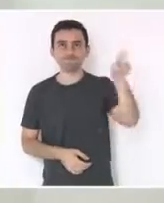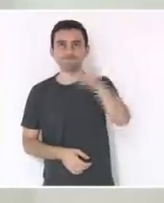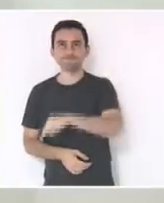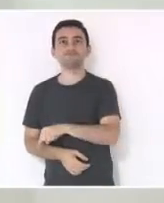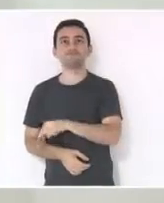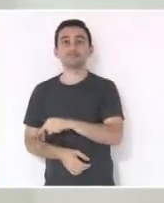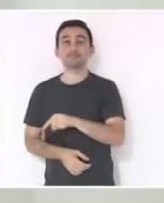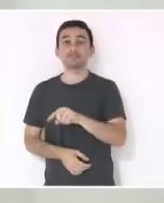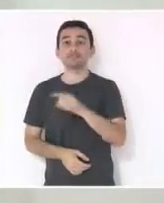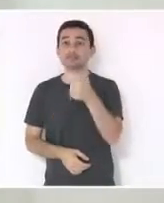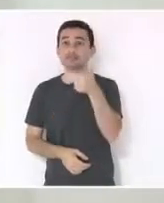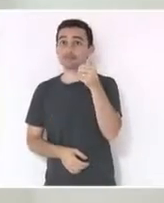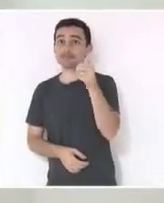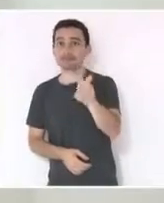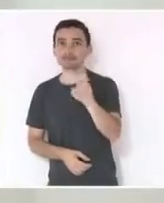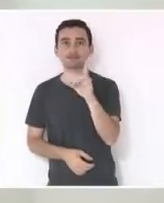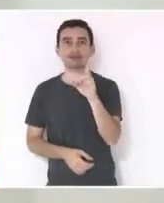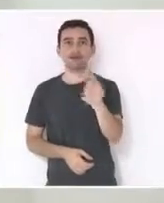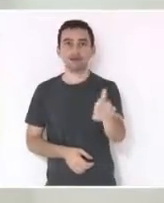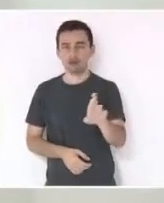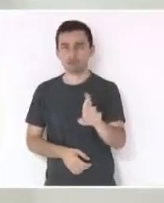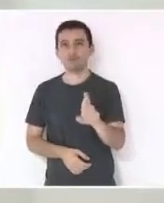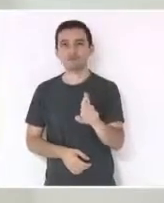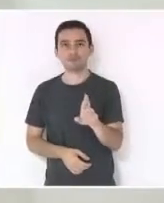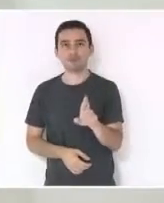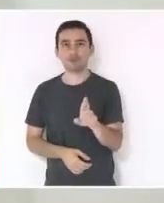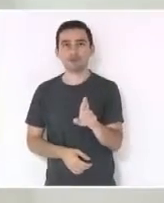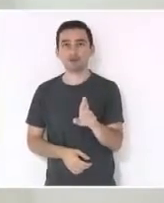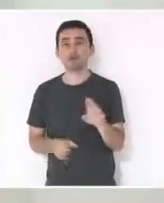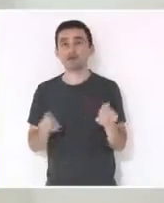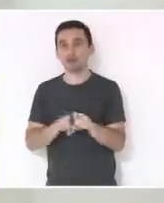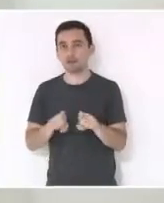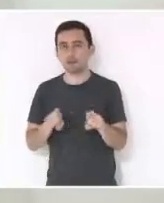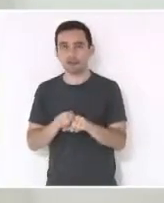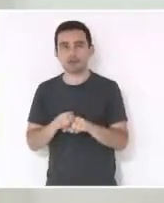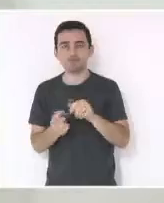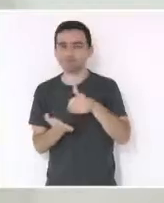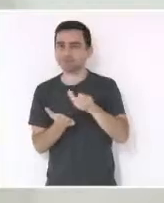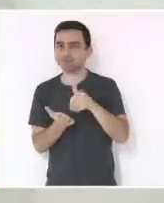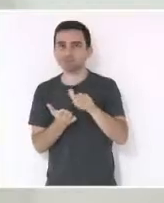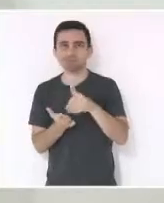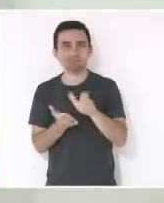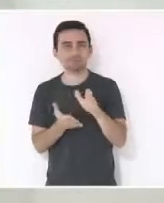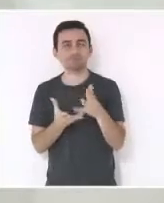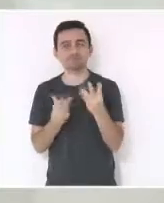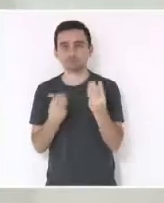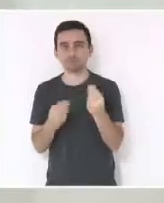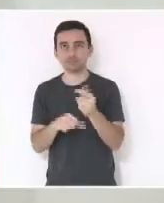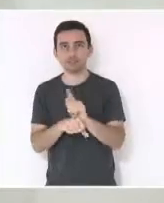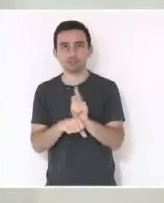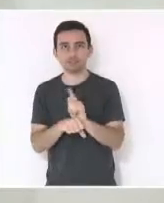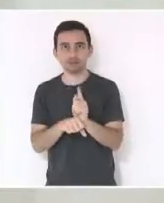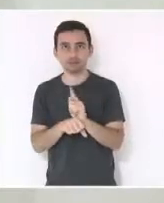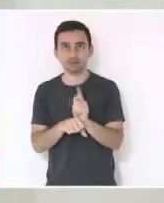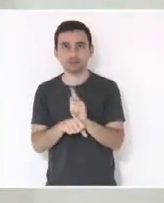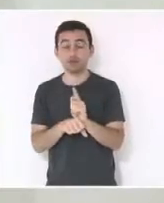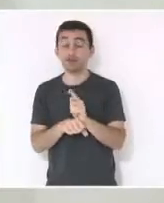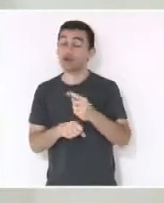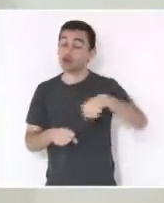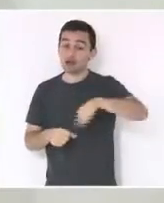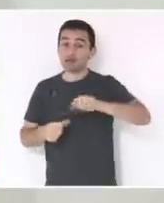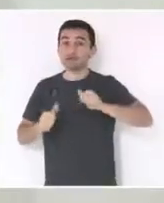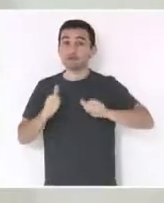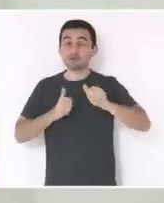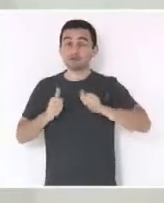demitiu mais quatro gerentes de cada a dr deputado john hemming talvez esperamos que até segunda feira ela